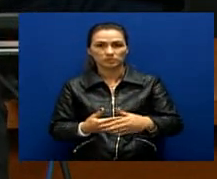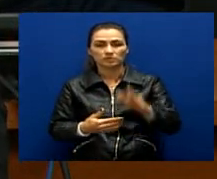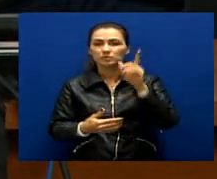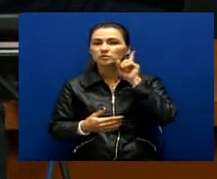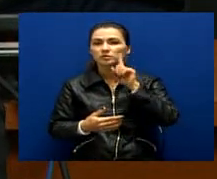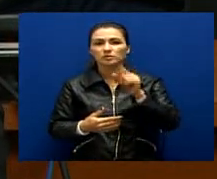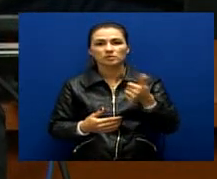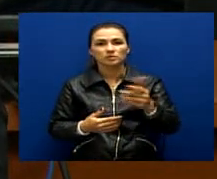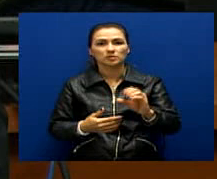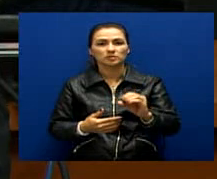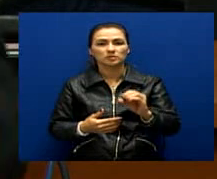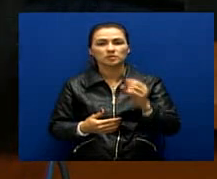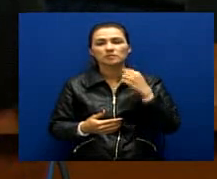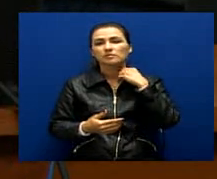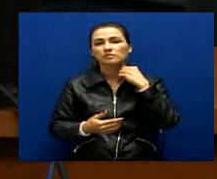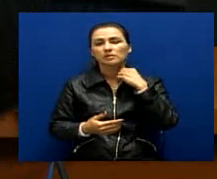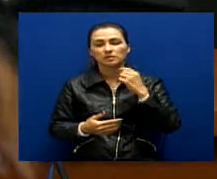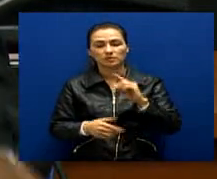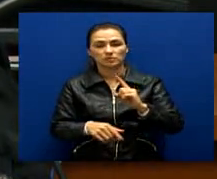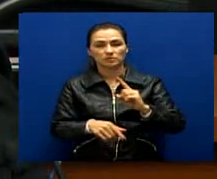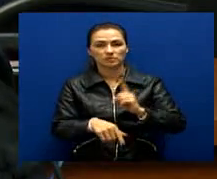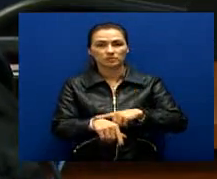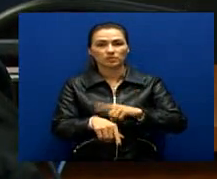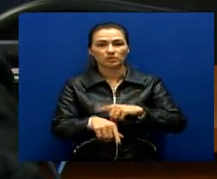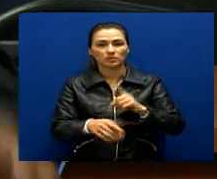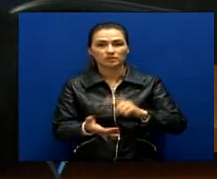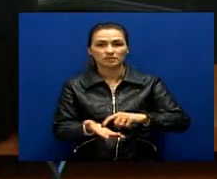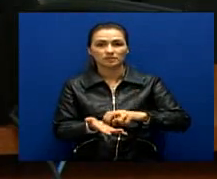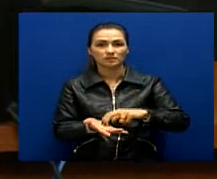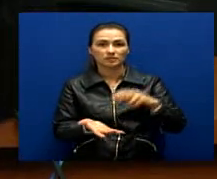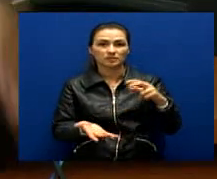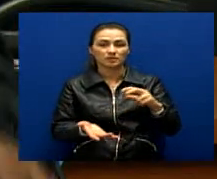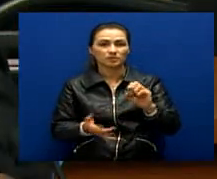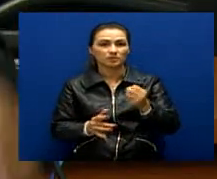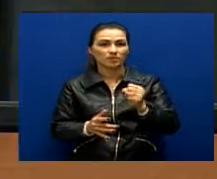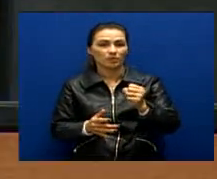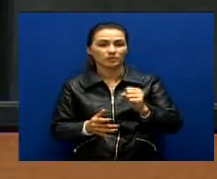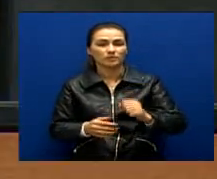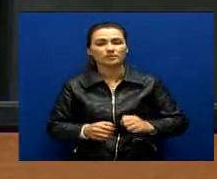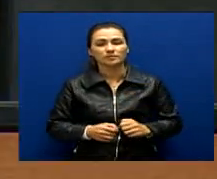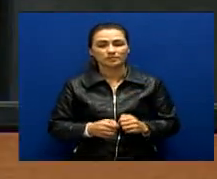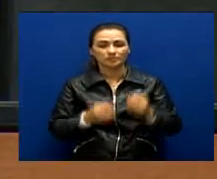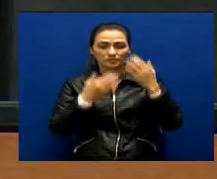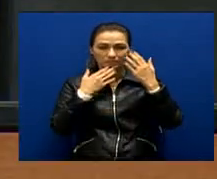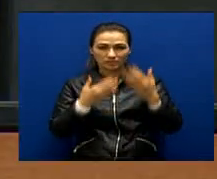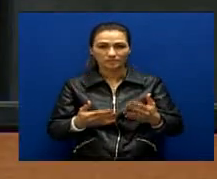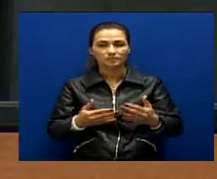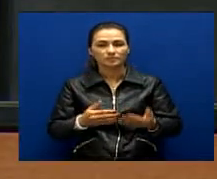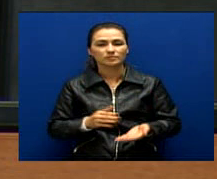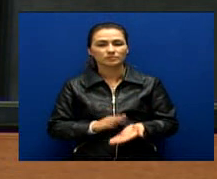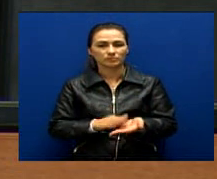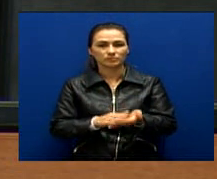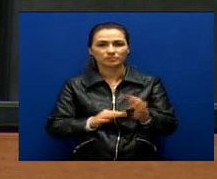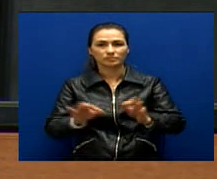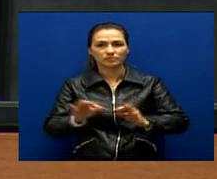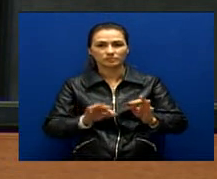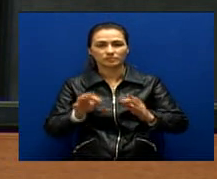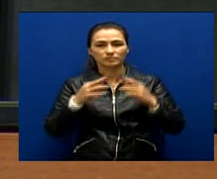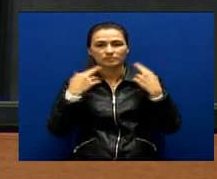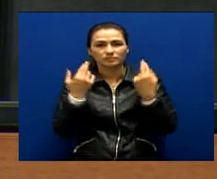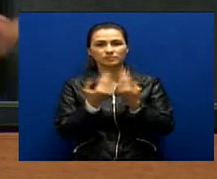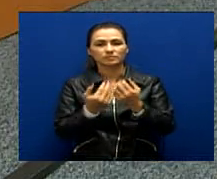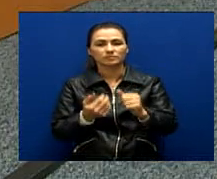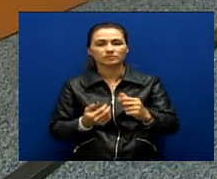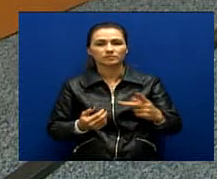às 8 horas da manhã e parabéns fernando pela iniciativa audiência pública que eu não tinha certeza do você na minha fala